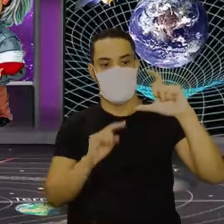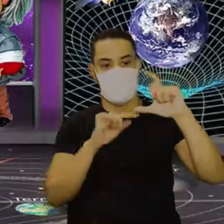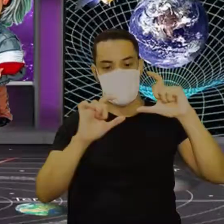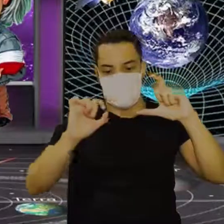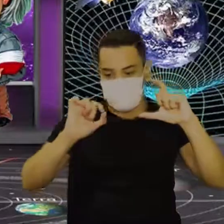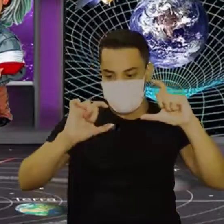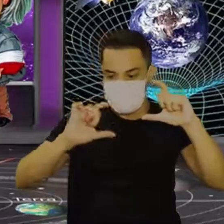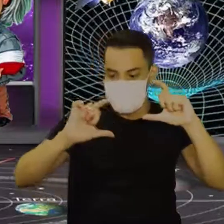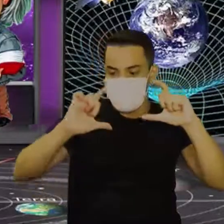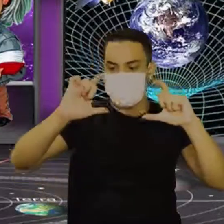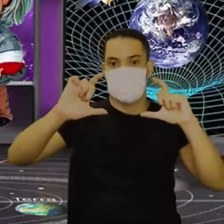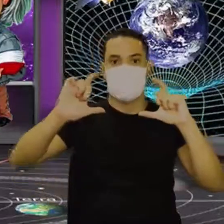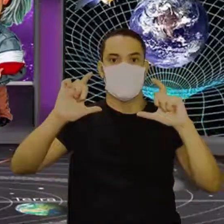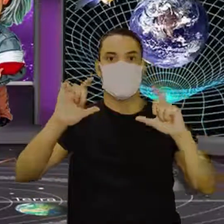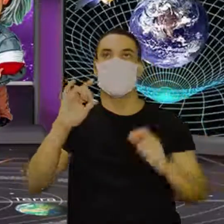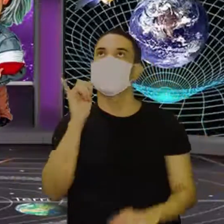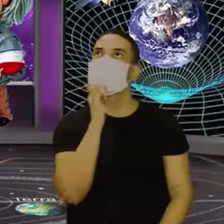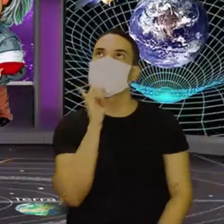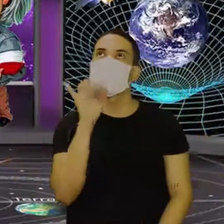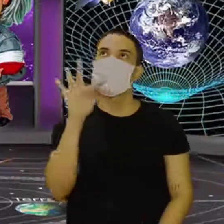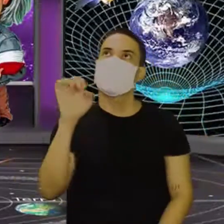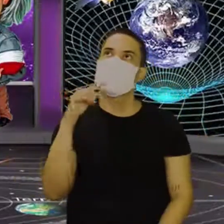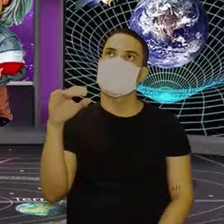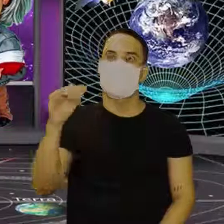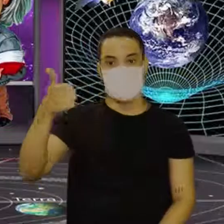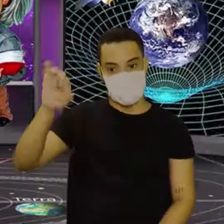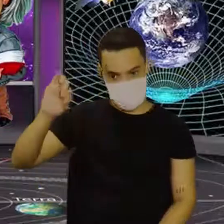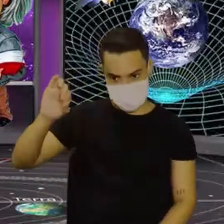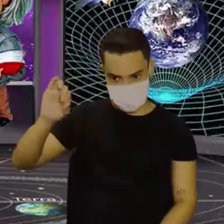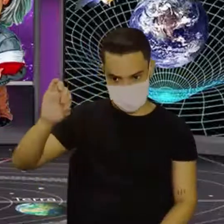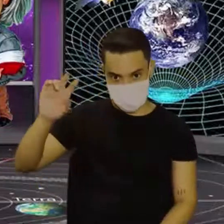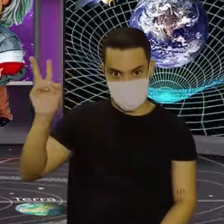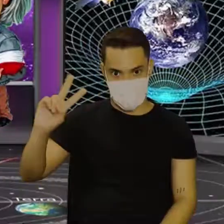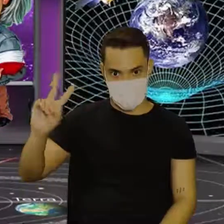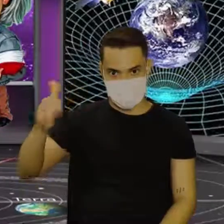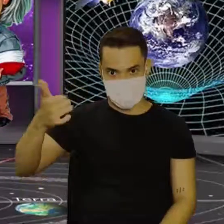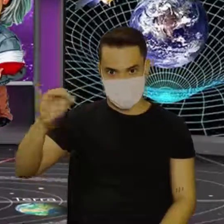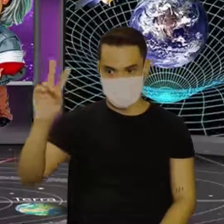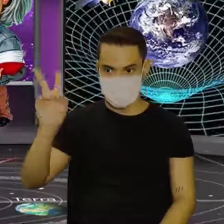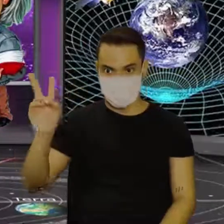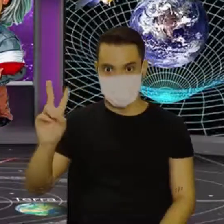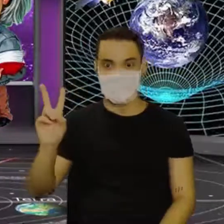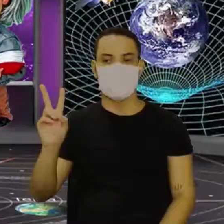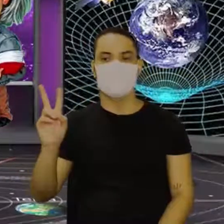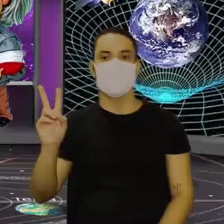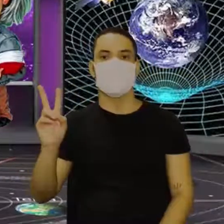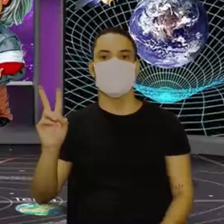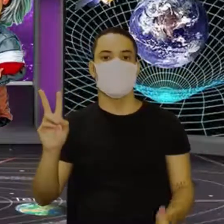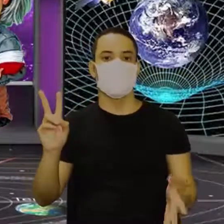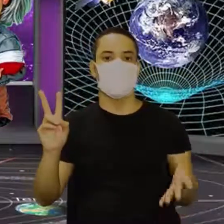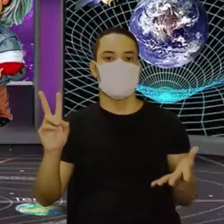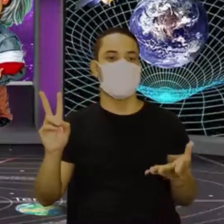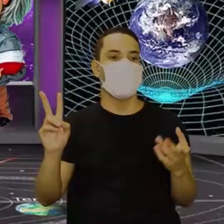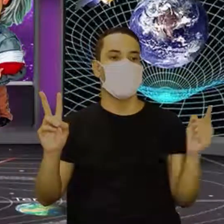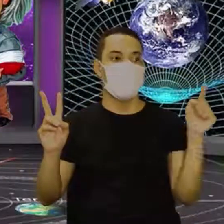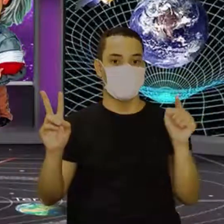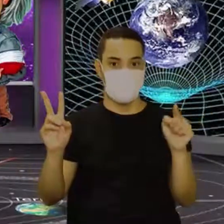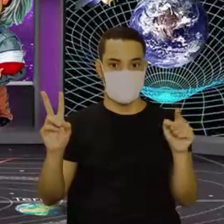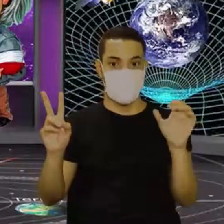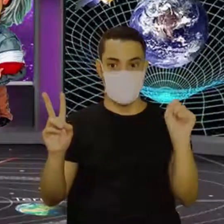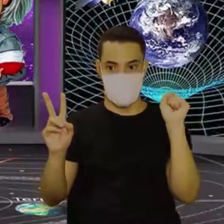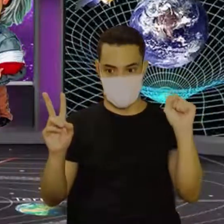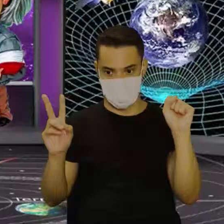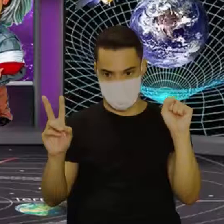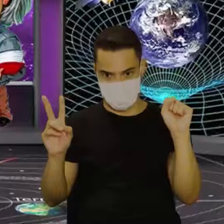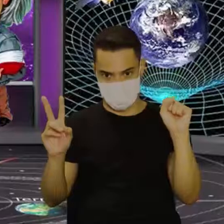Vamos supor aí que a tensão era 10 volts. A tua corrente vale